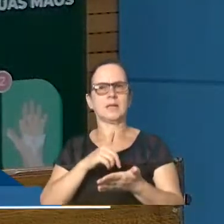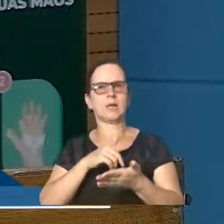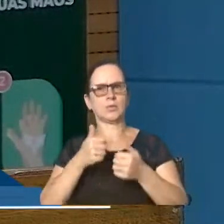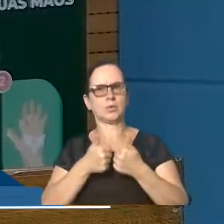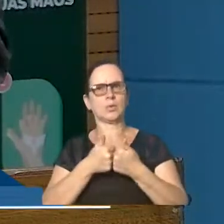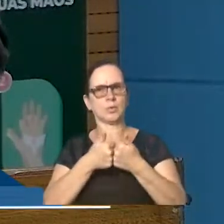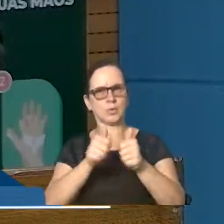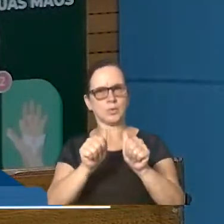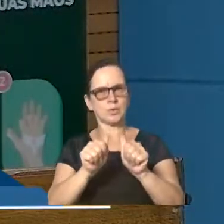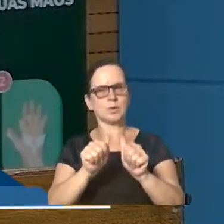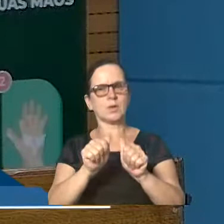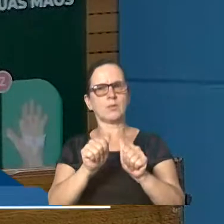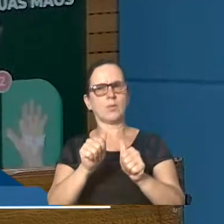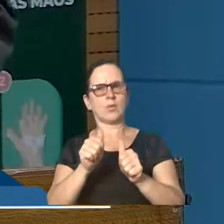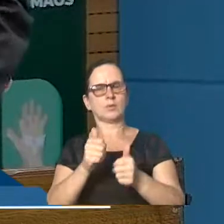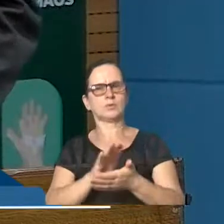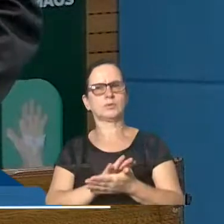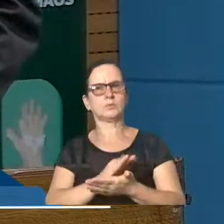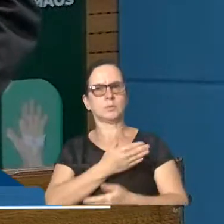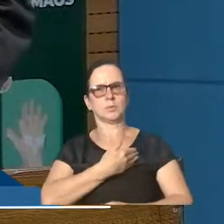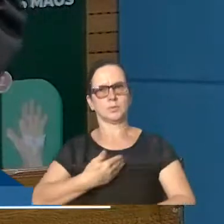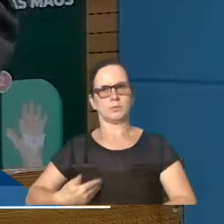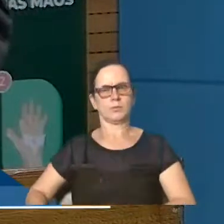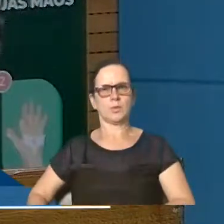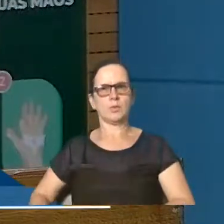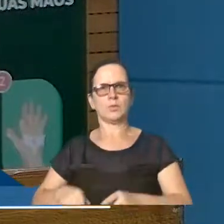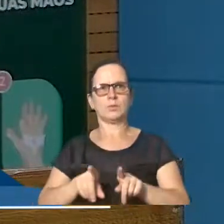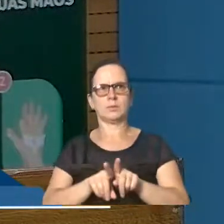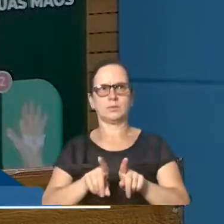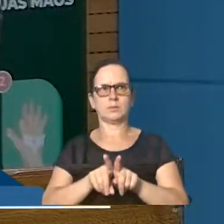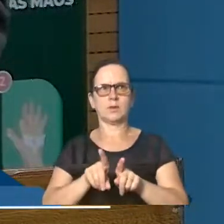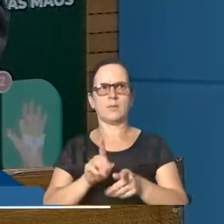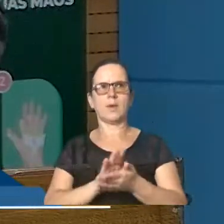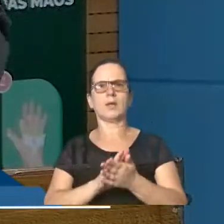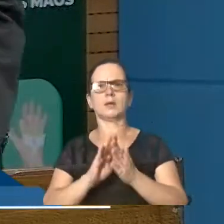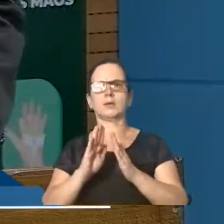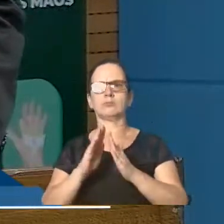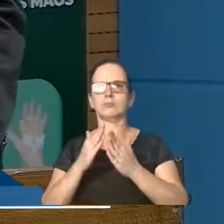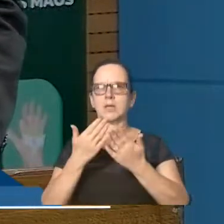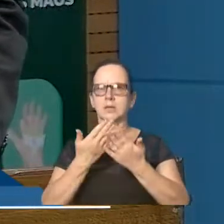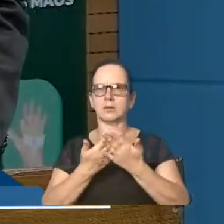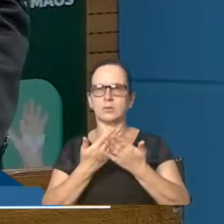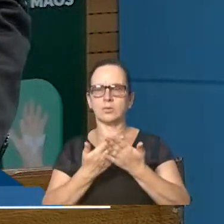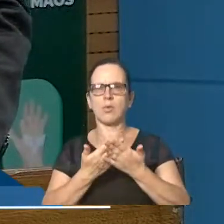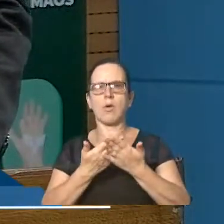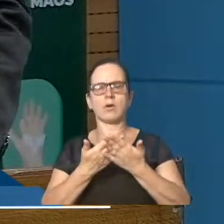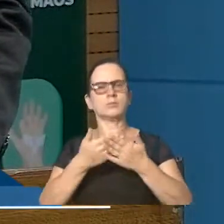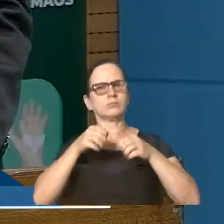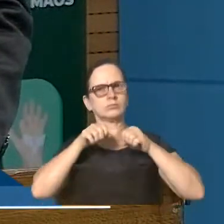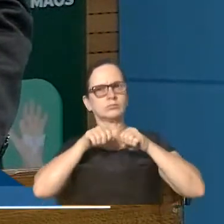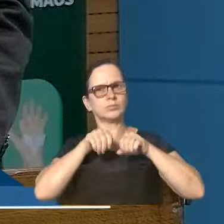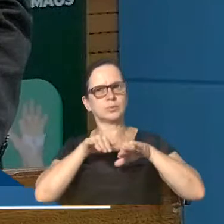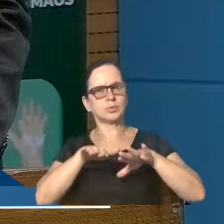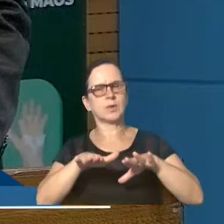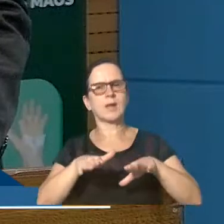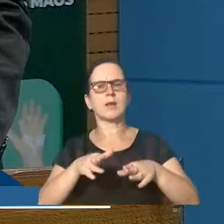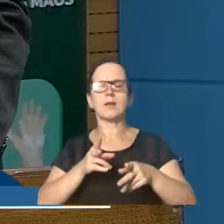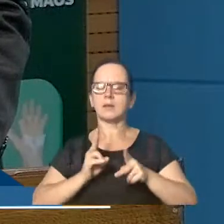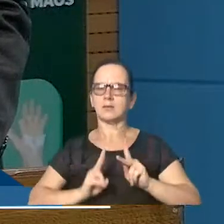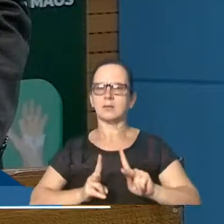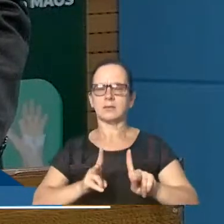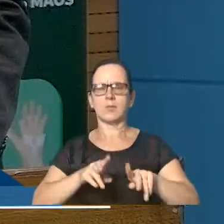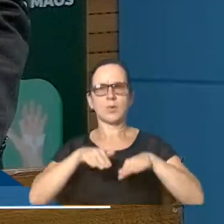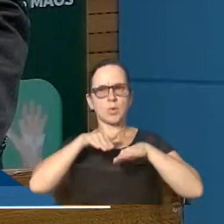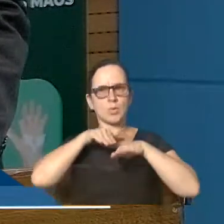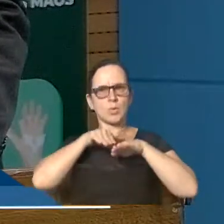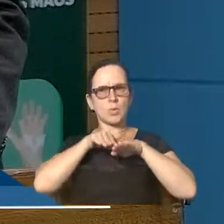transporte urbano, além de dos moradores, transporte escolar, é de extrema importância a manutenção